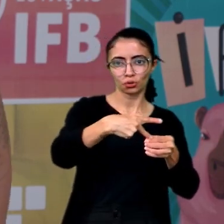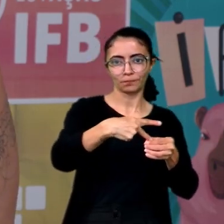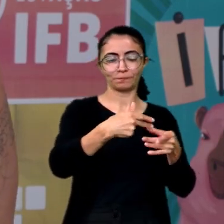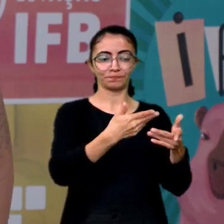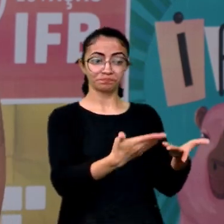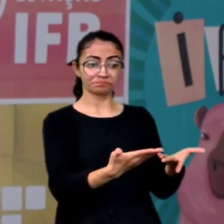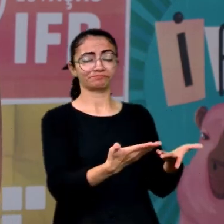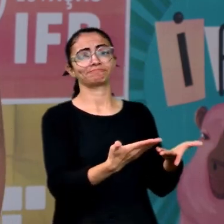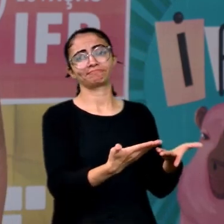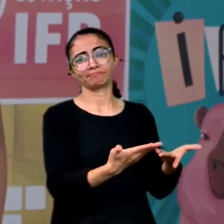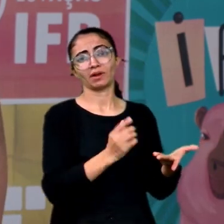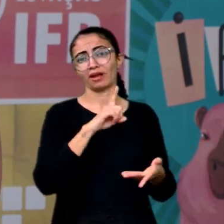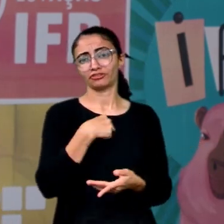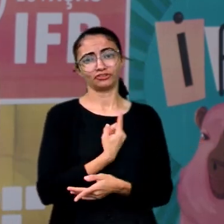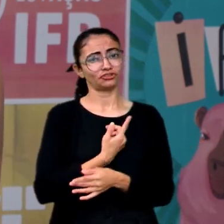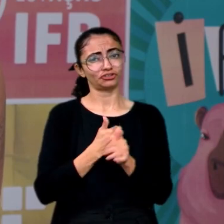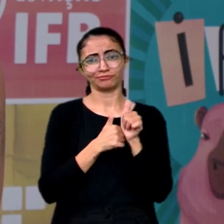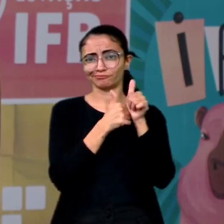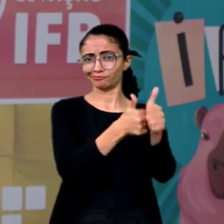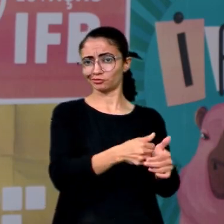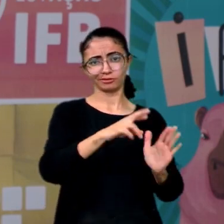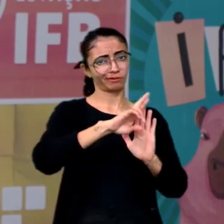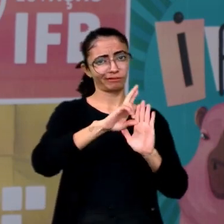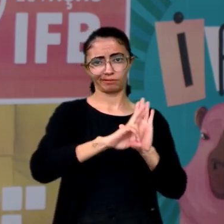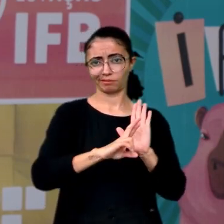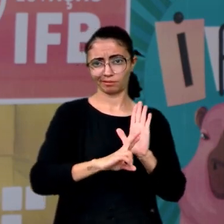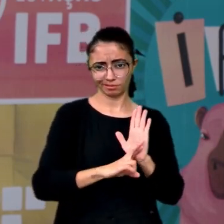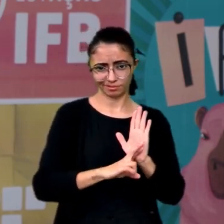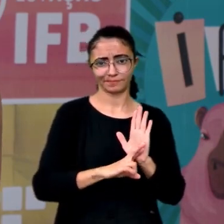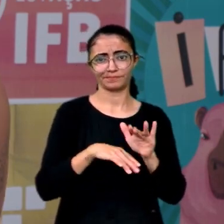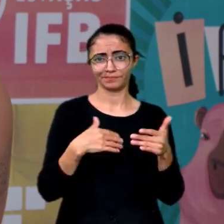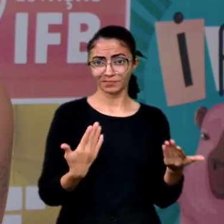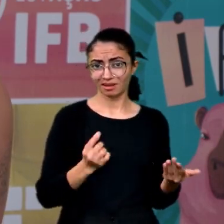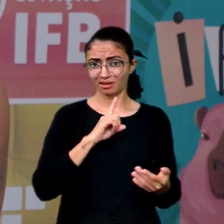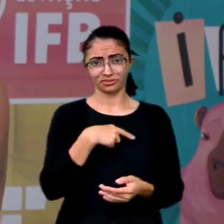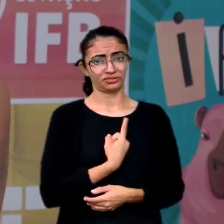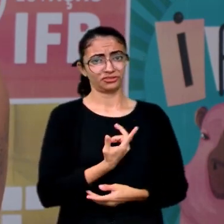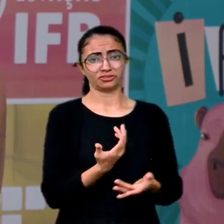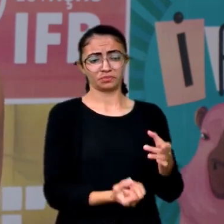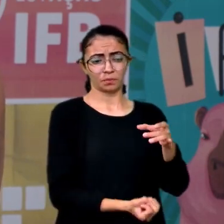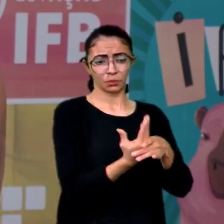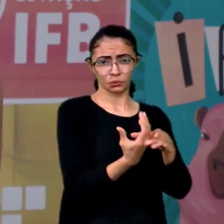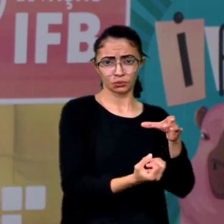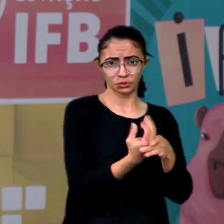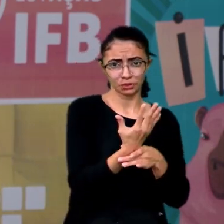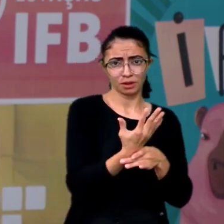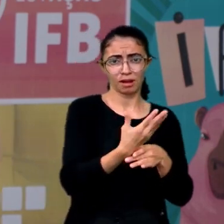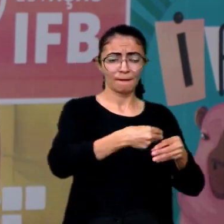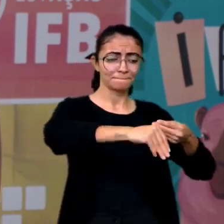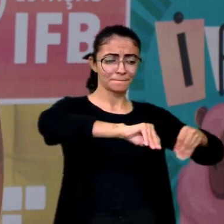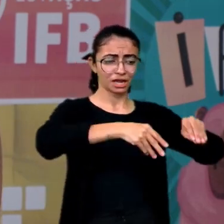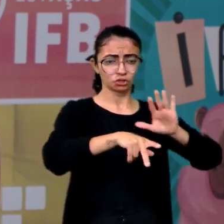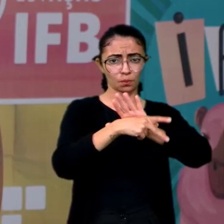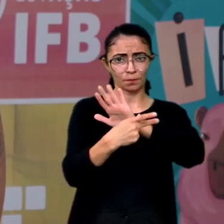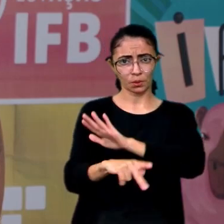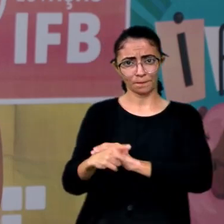vez de ajudar, piorou. Por exemplo, a gente não produz só plástico de petróleo. A gente produz plástico de batata,